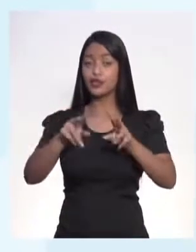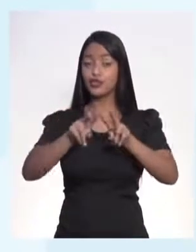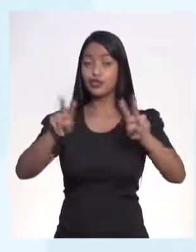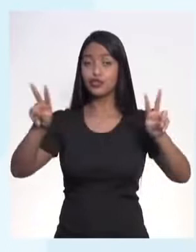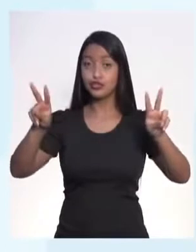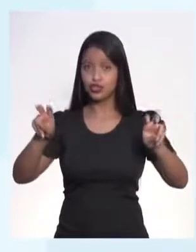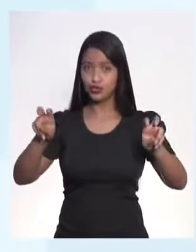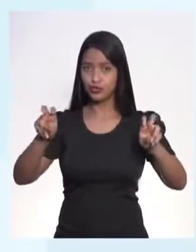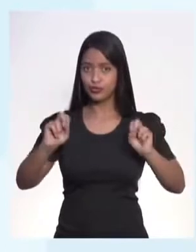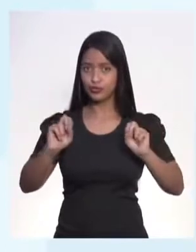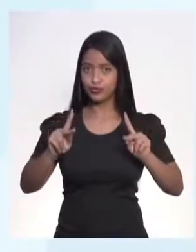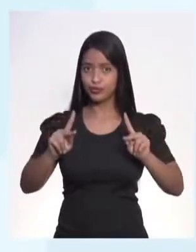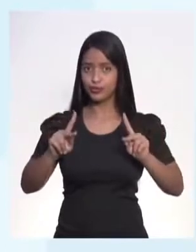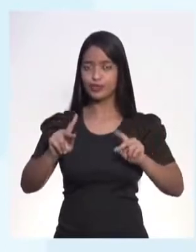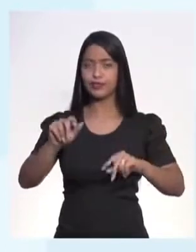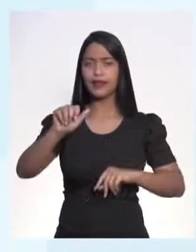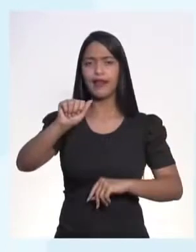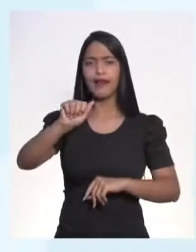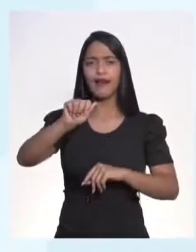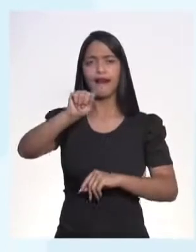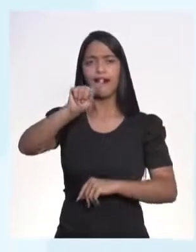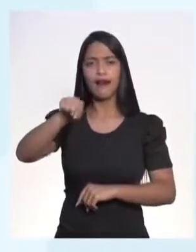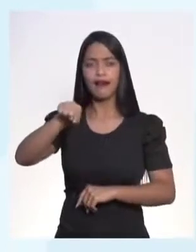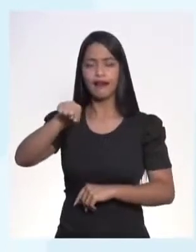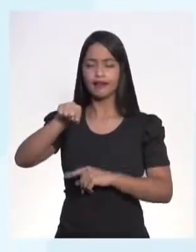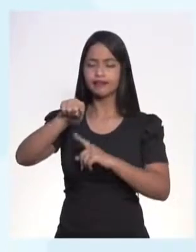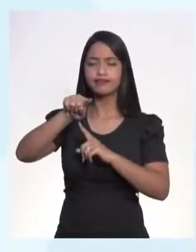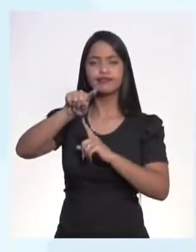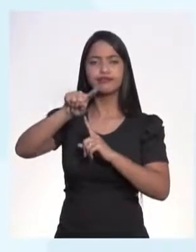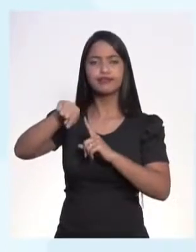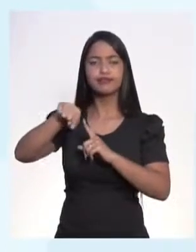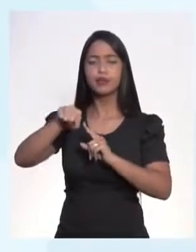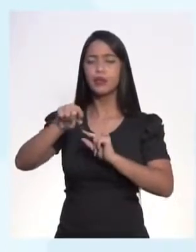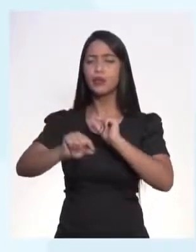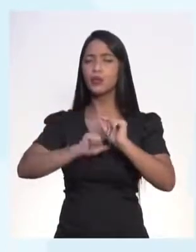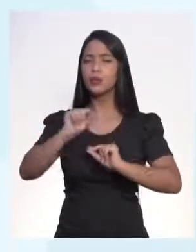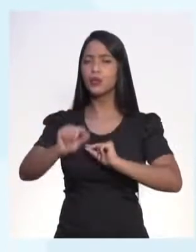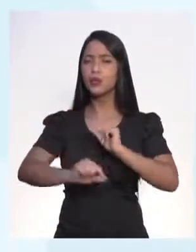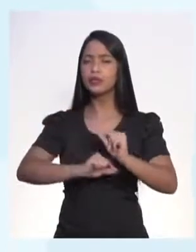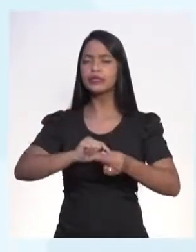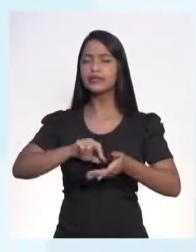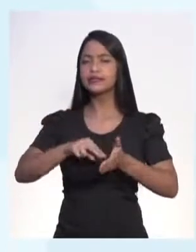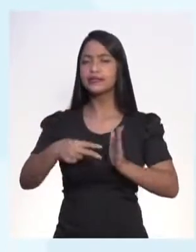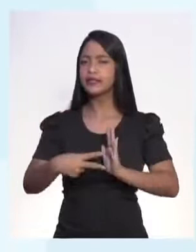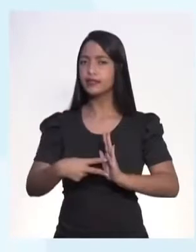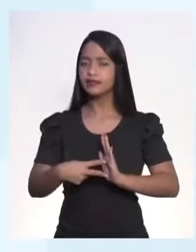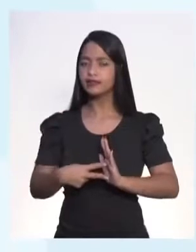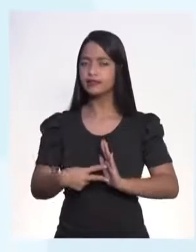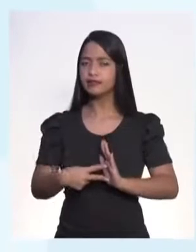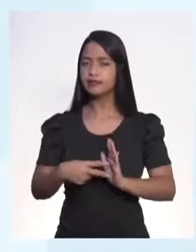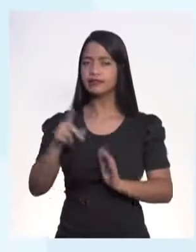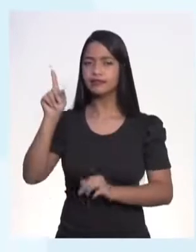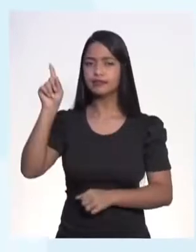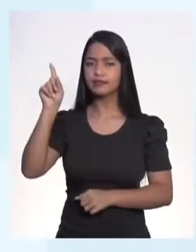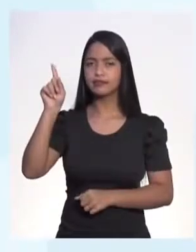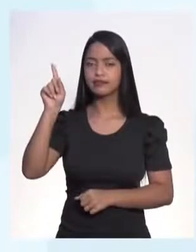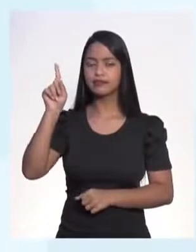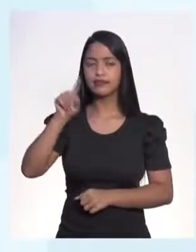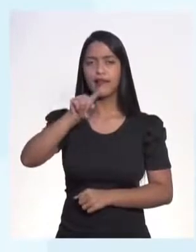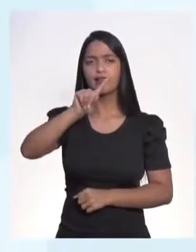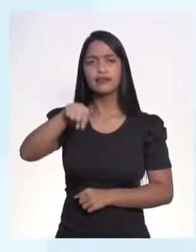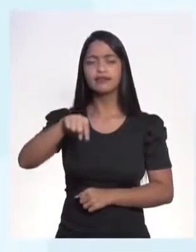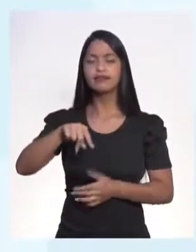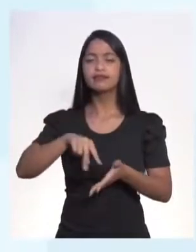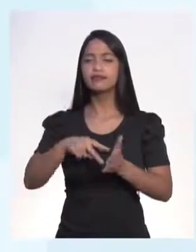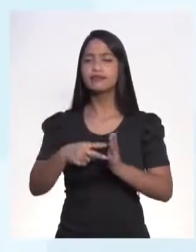tentar analisar pelo título O que que é este assento que está no ar antes da palavra hora